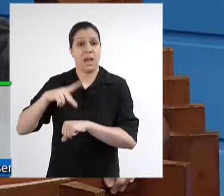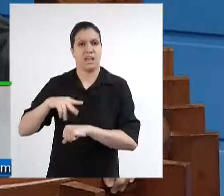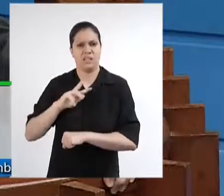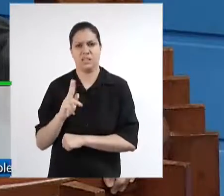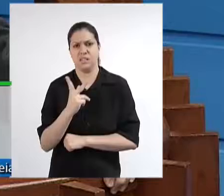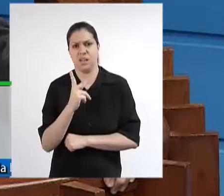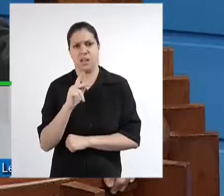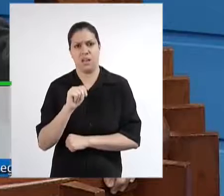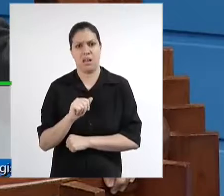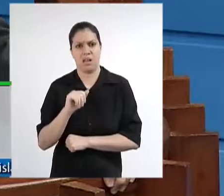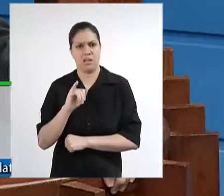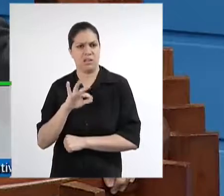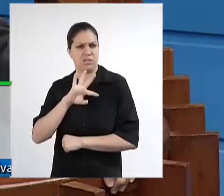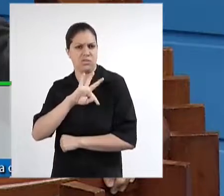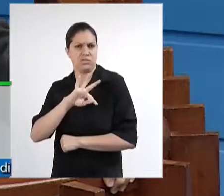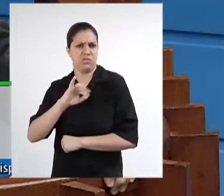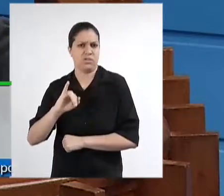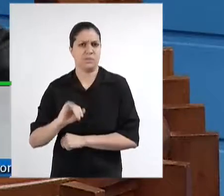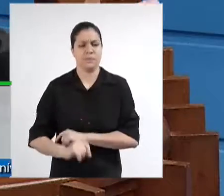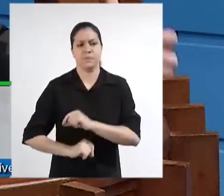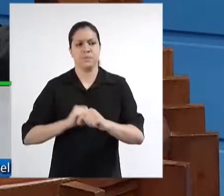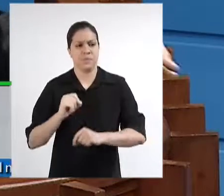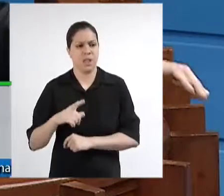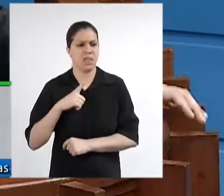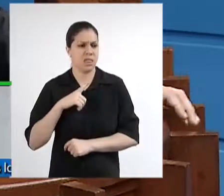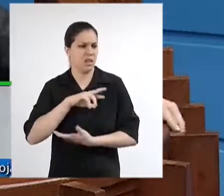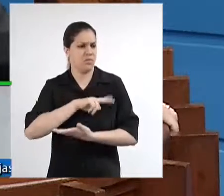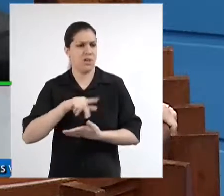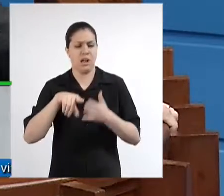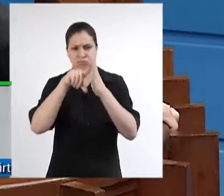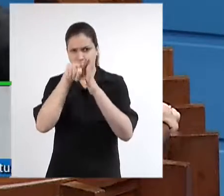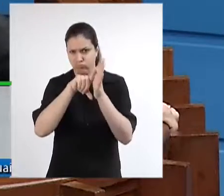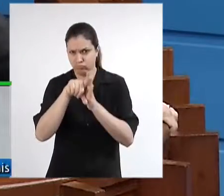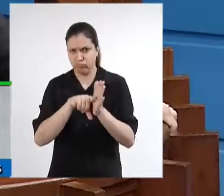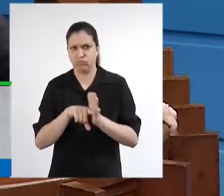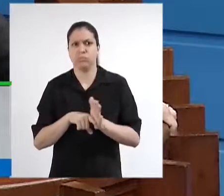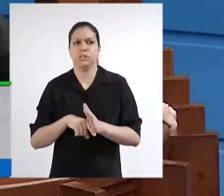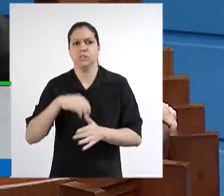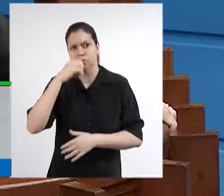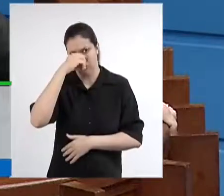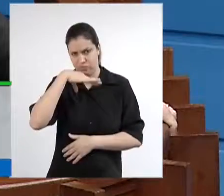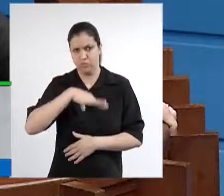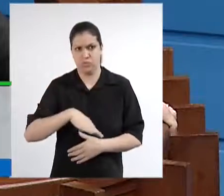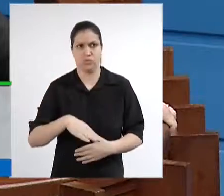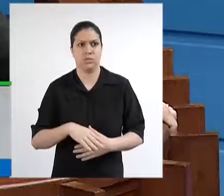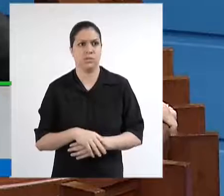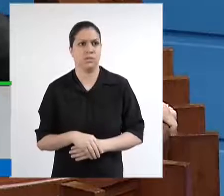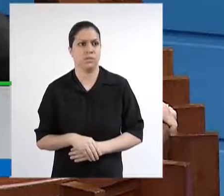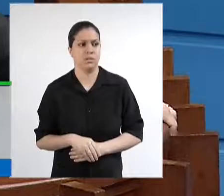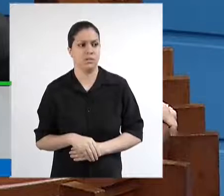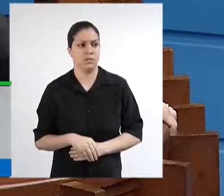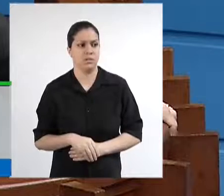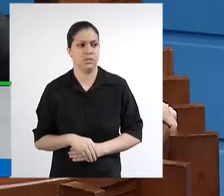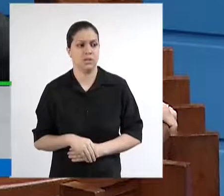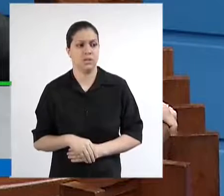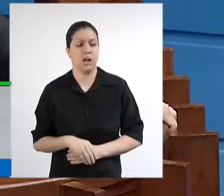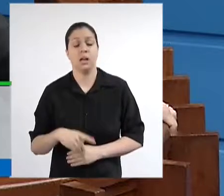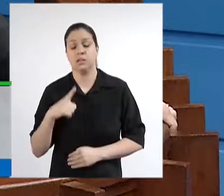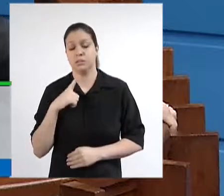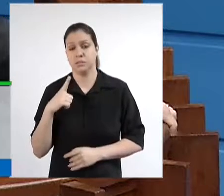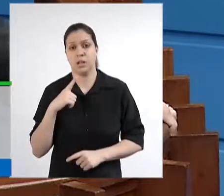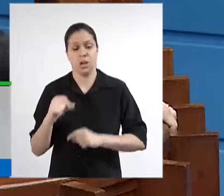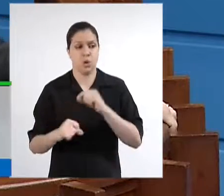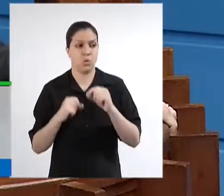E, diante disso, existem várias análises em relação à violência e existe